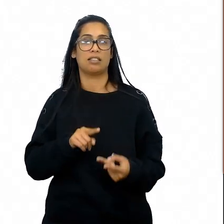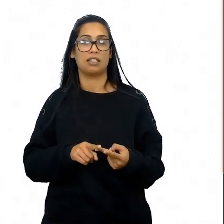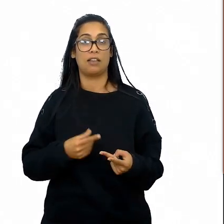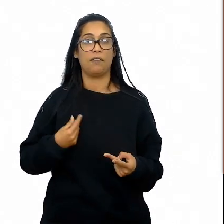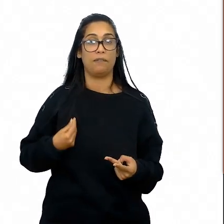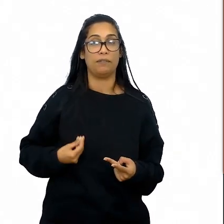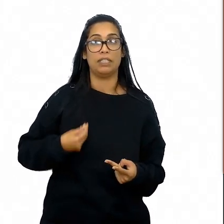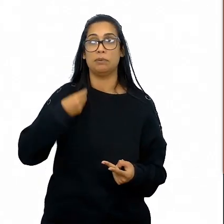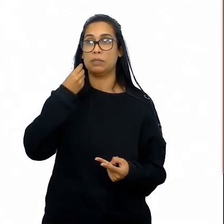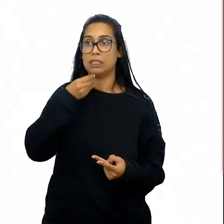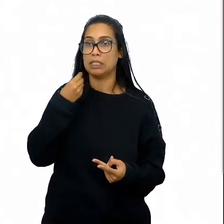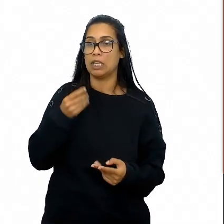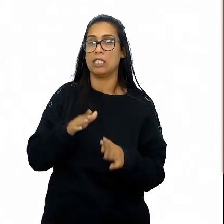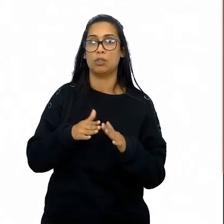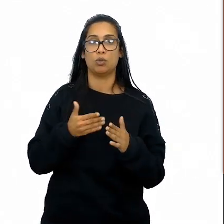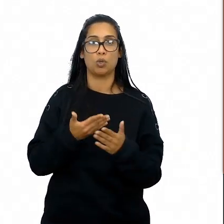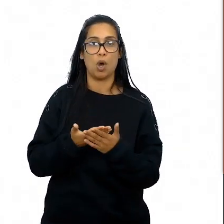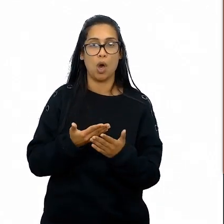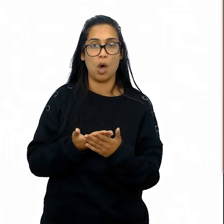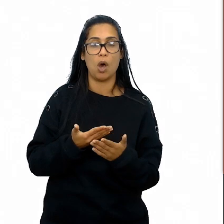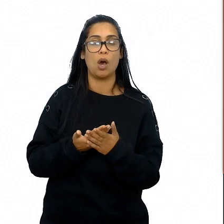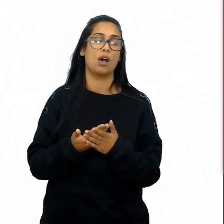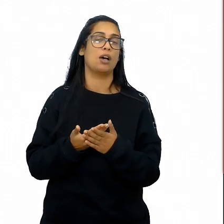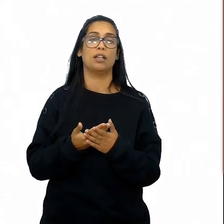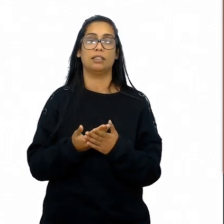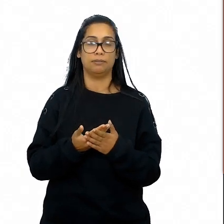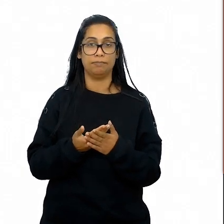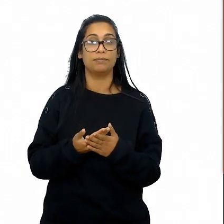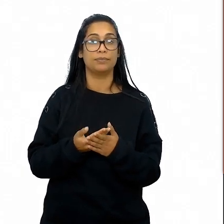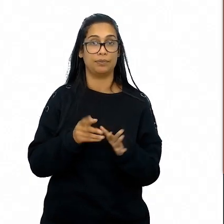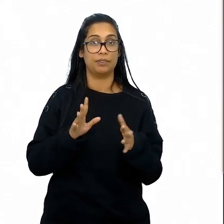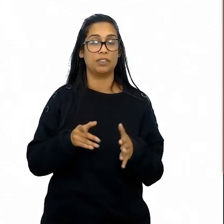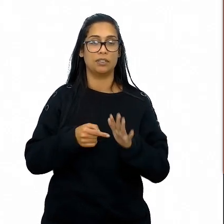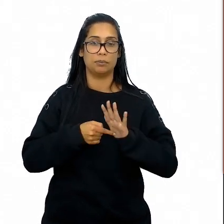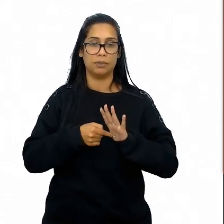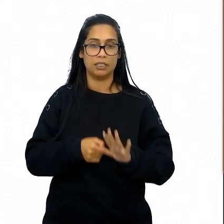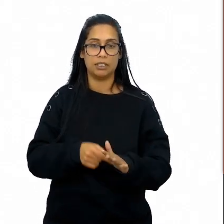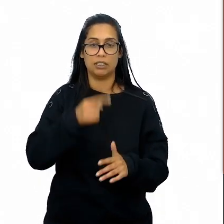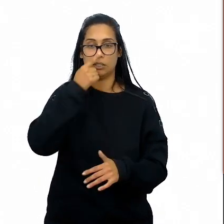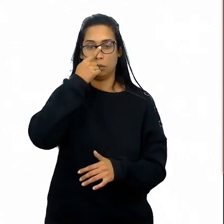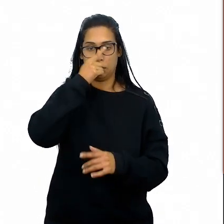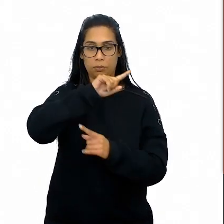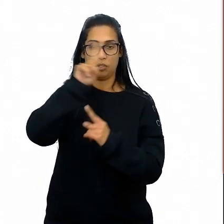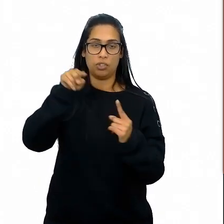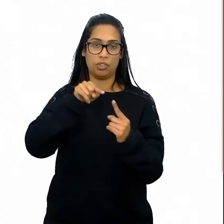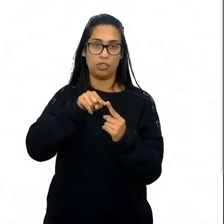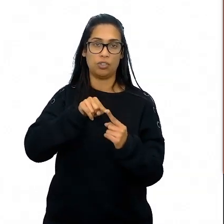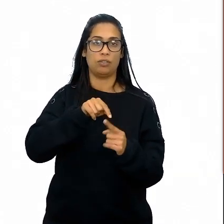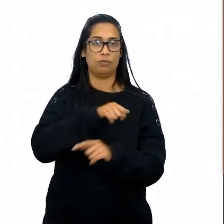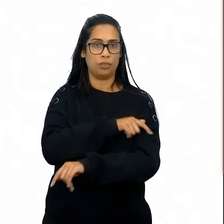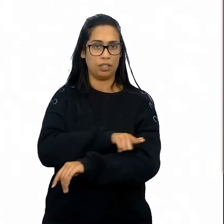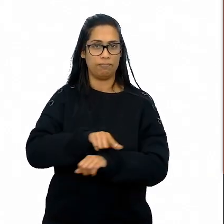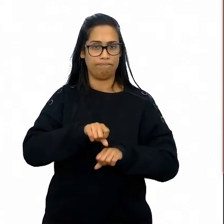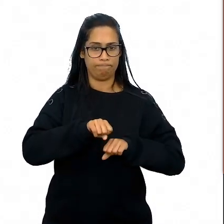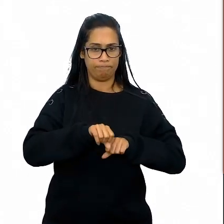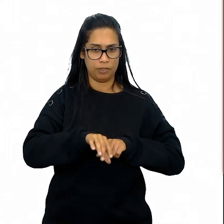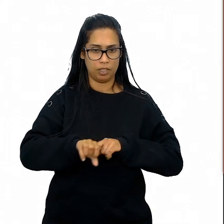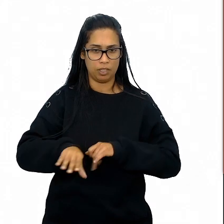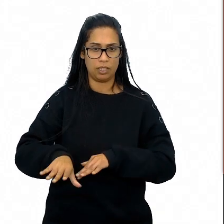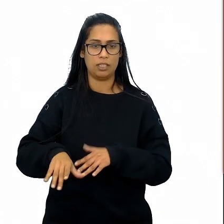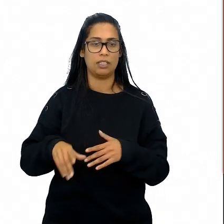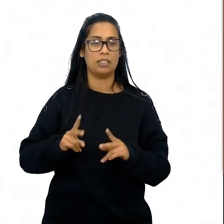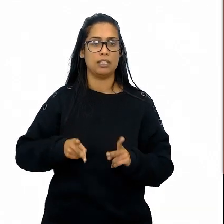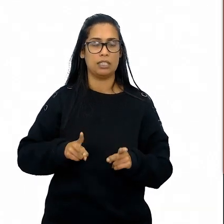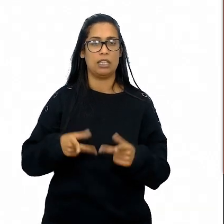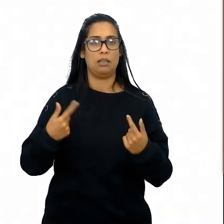atividades na escola convergentes para objetivos educacionais e por isso devem ser adotadas